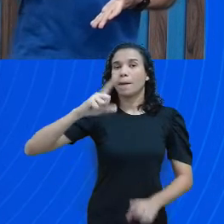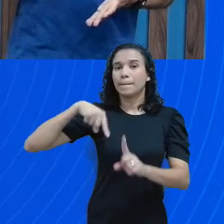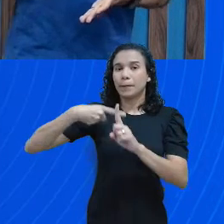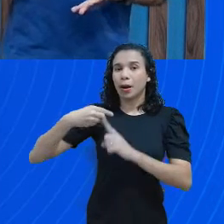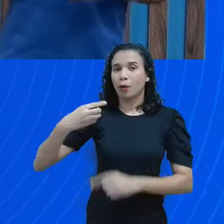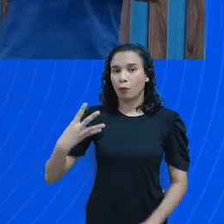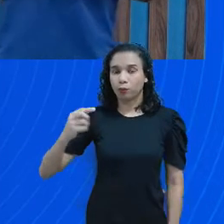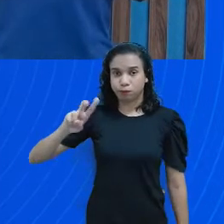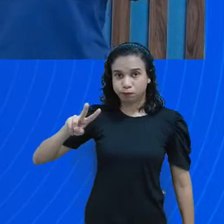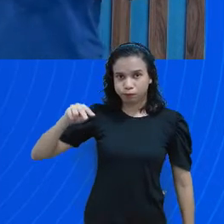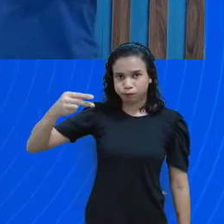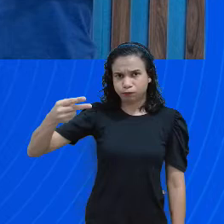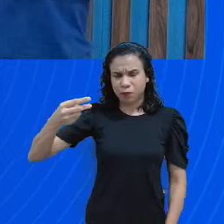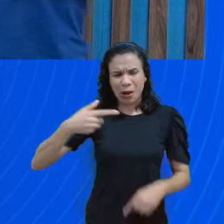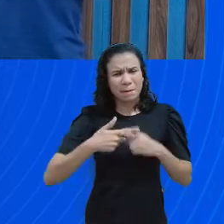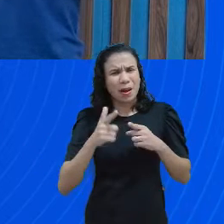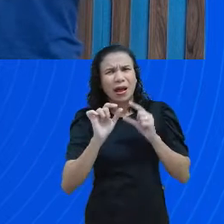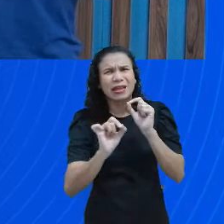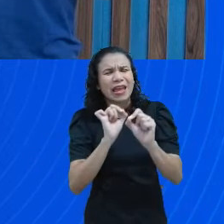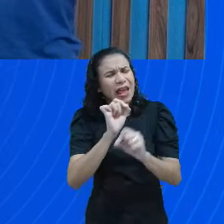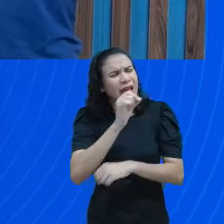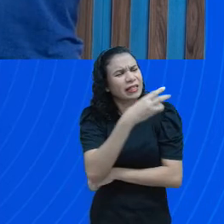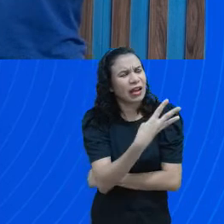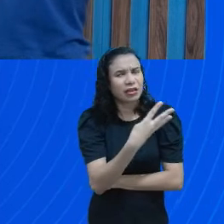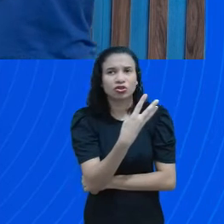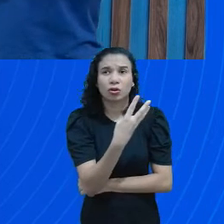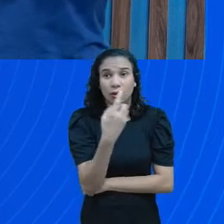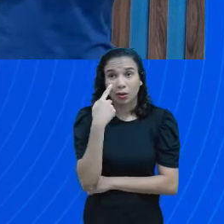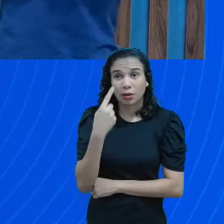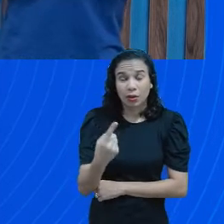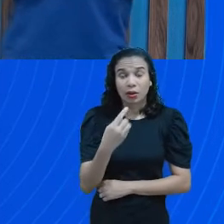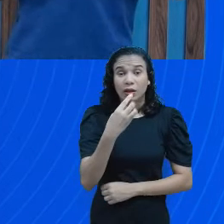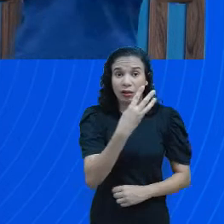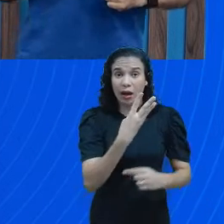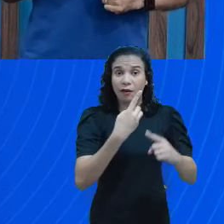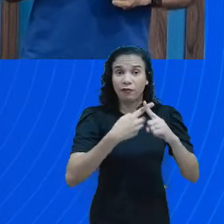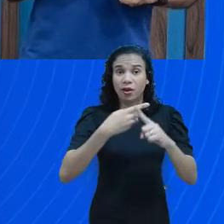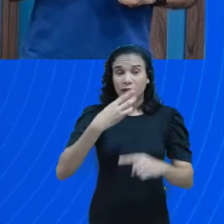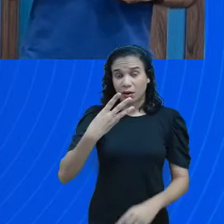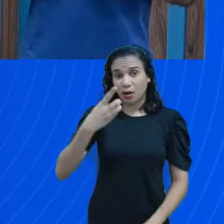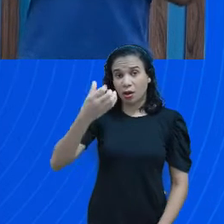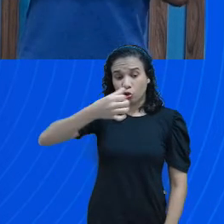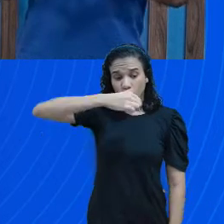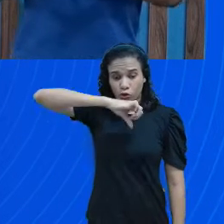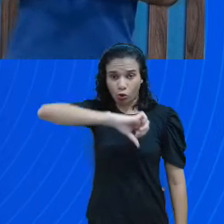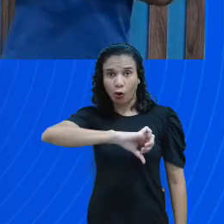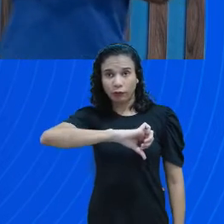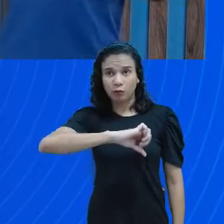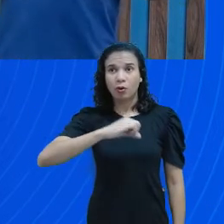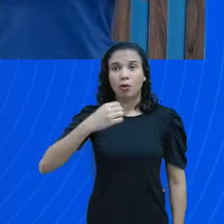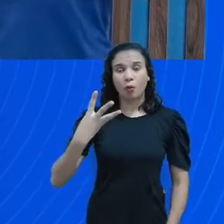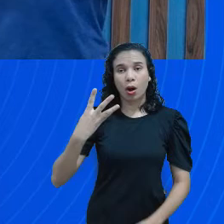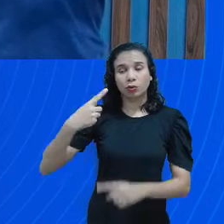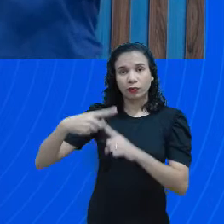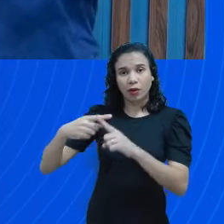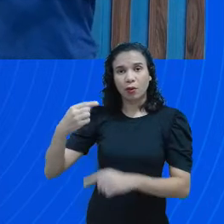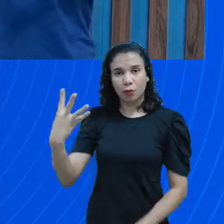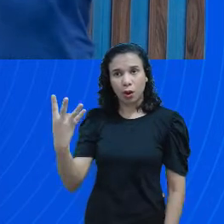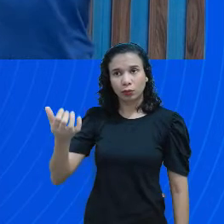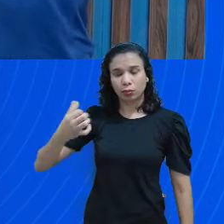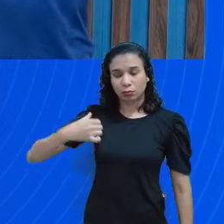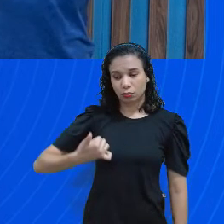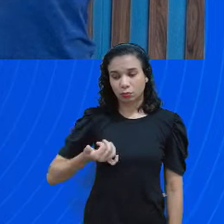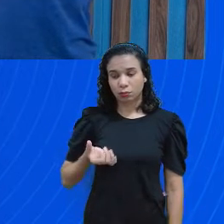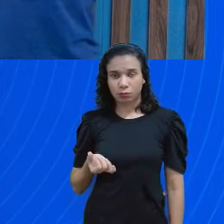Lembra disso? Só que quem é 3 ao quadrado, Ricardinho? É 3 vezes 3, que é igual a 9. E 4 ao quadrado? 4 vezes 4